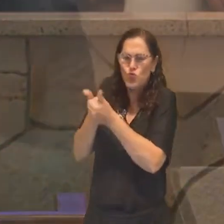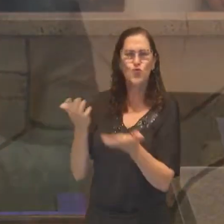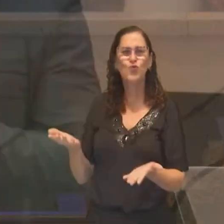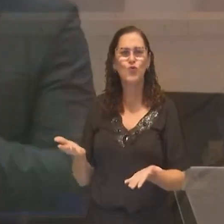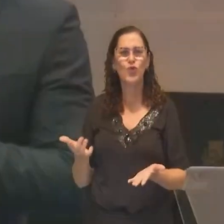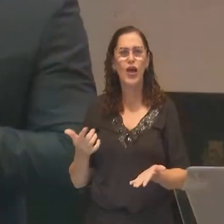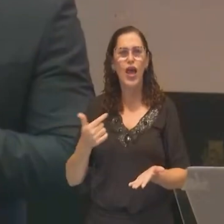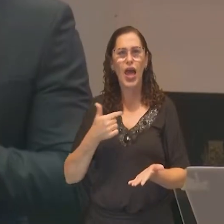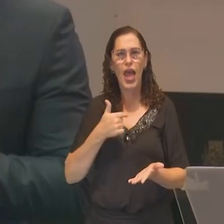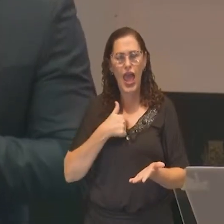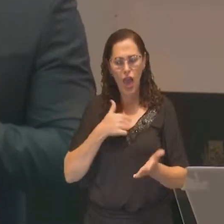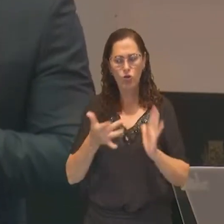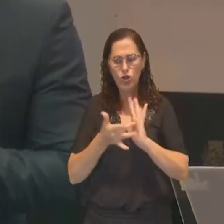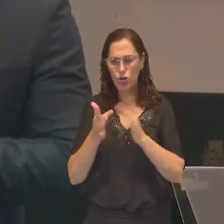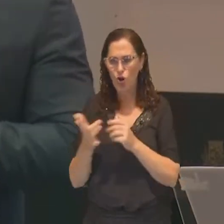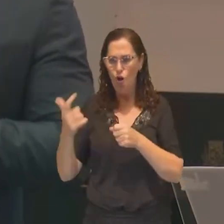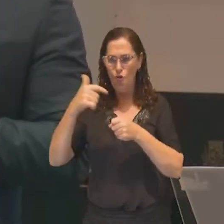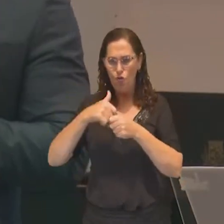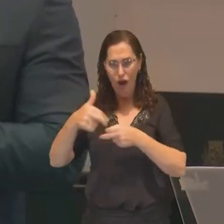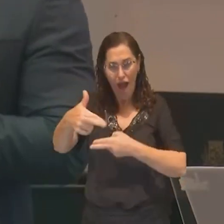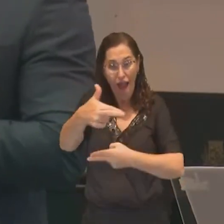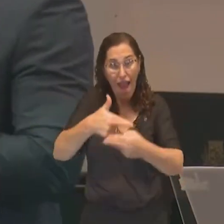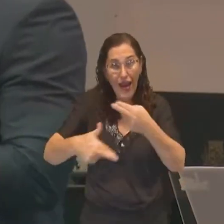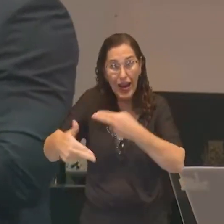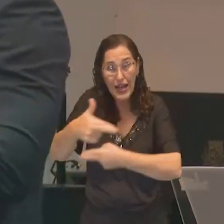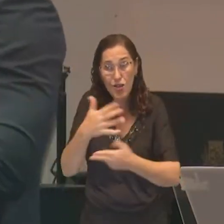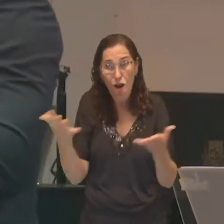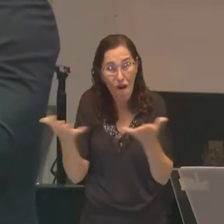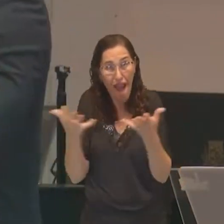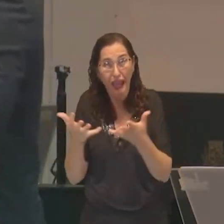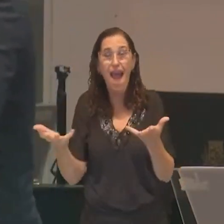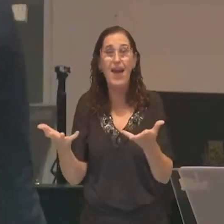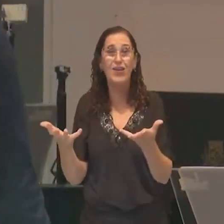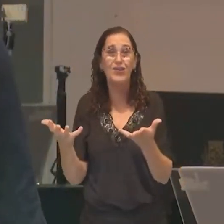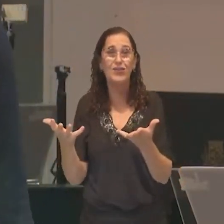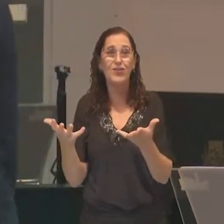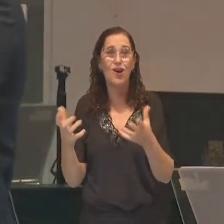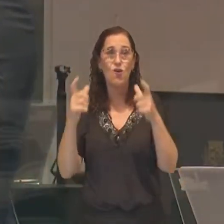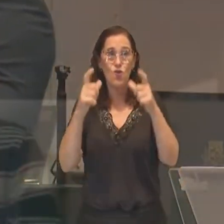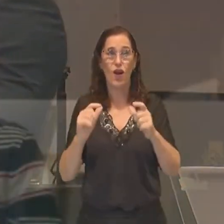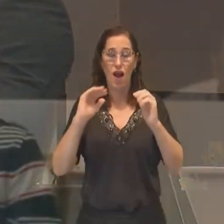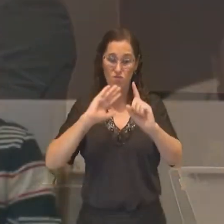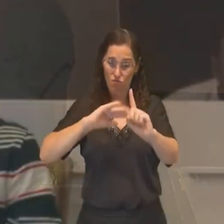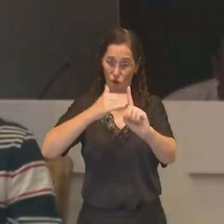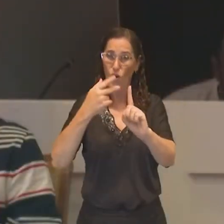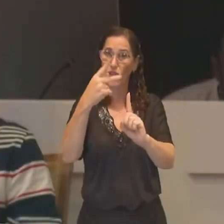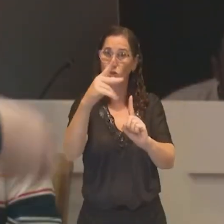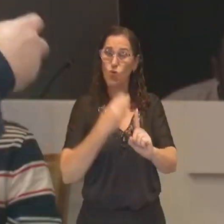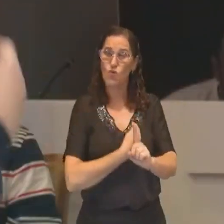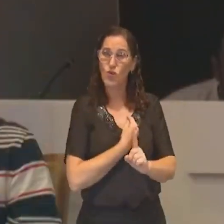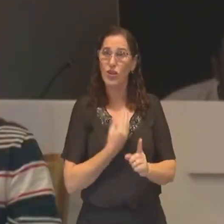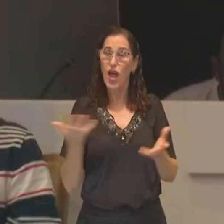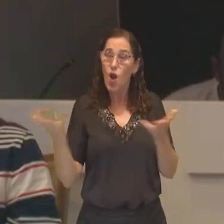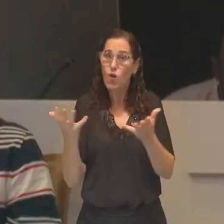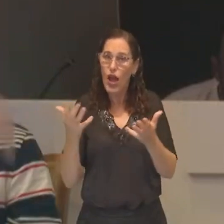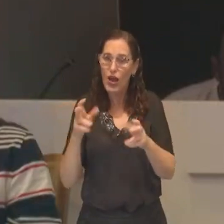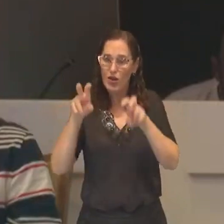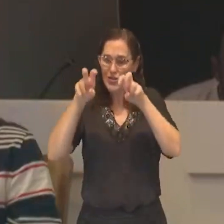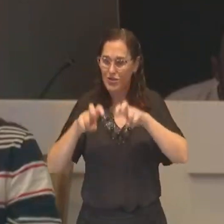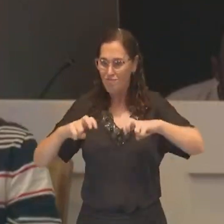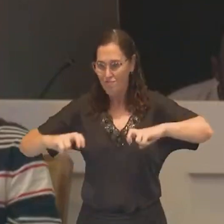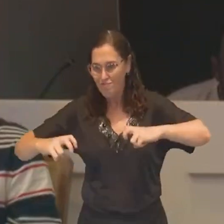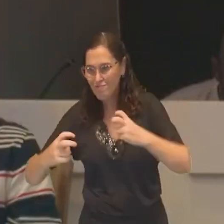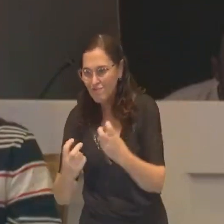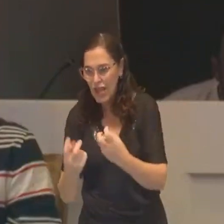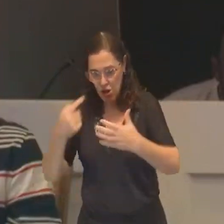dizendo: eu quero voltar a me relacionar, eu quero voltar a ter um lugar de honra na vida de vocês, eu quero me assentar, eu